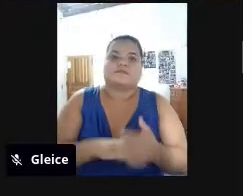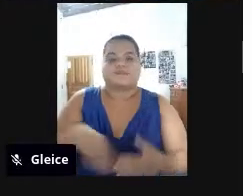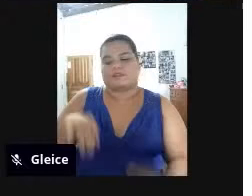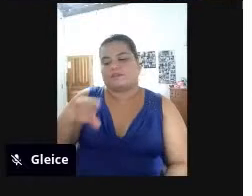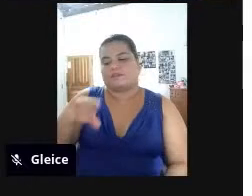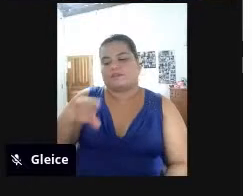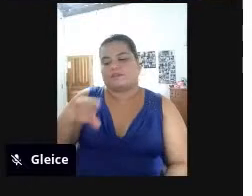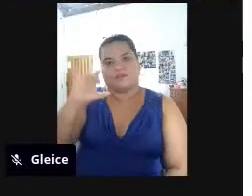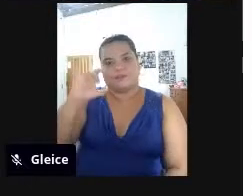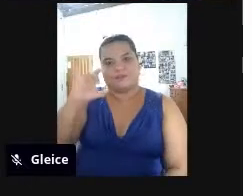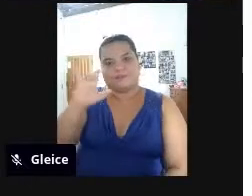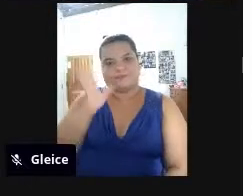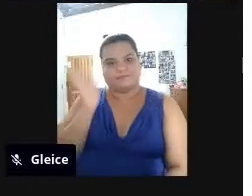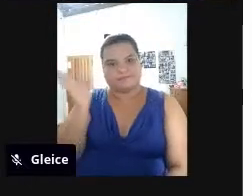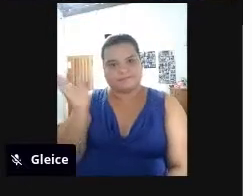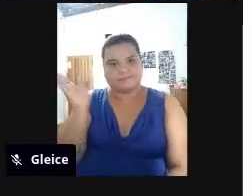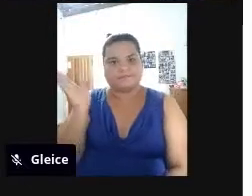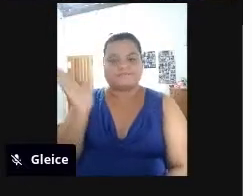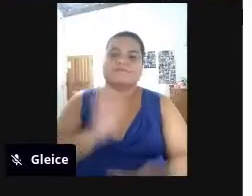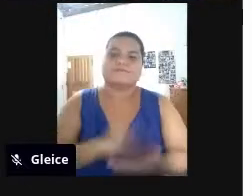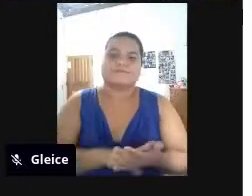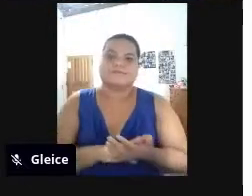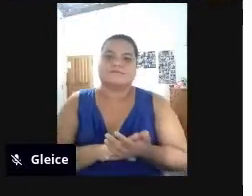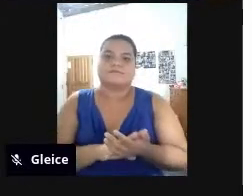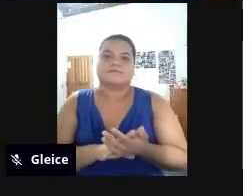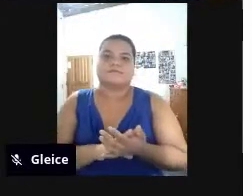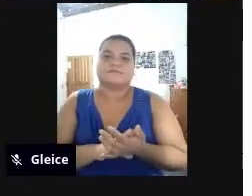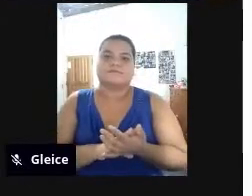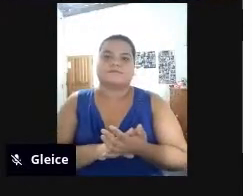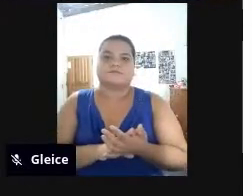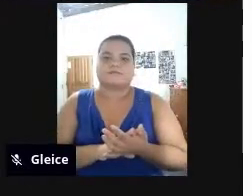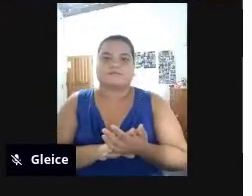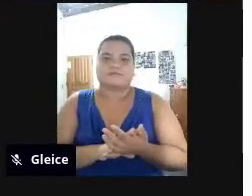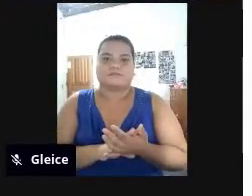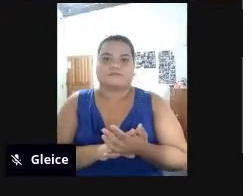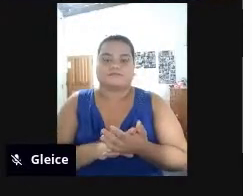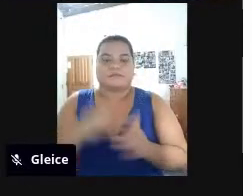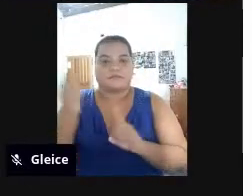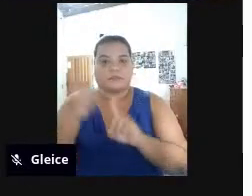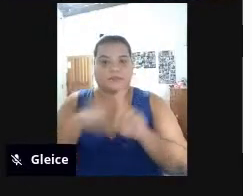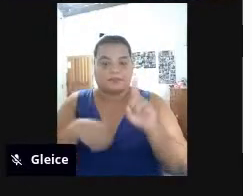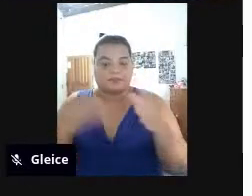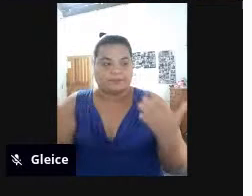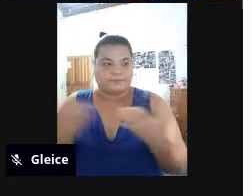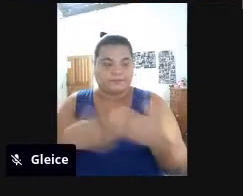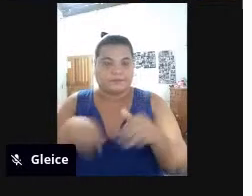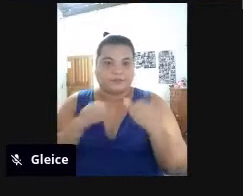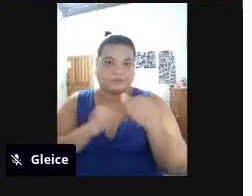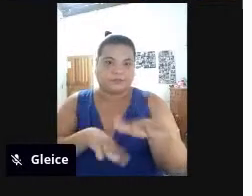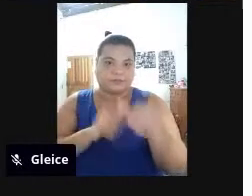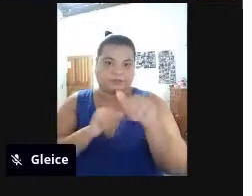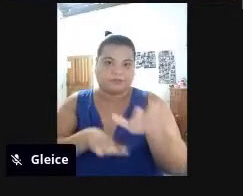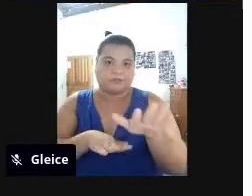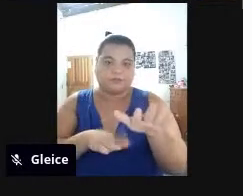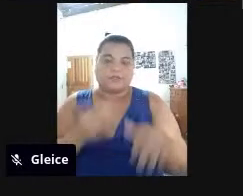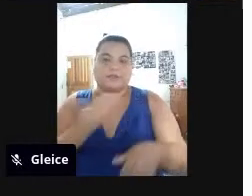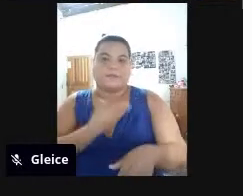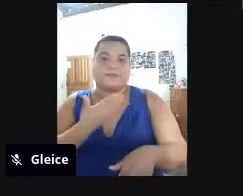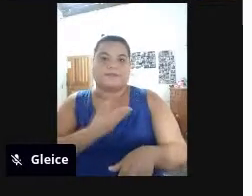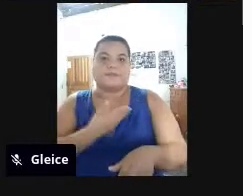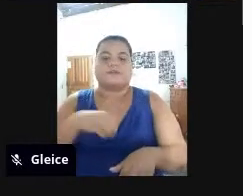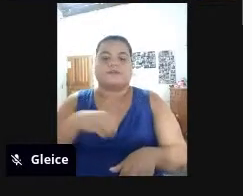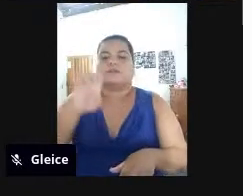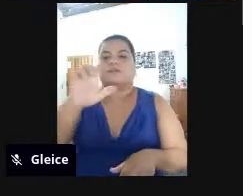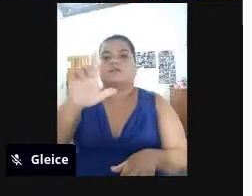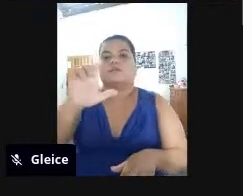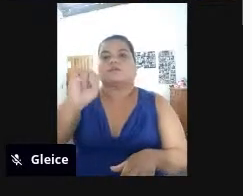Saúde Cursos, e nesse mês, eu e uma colega minha, que é a doutora Eliane, que é médica nutróloga, nós faremos um